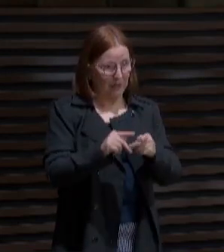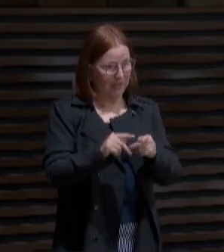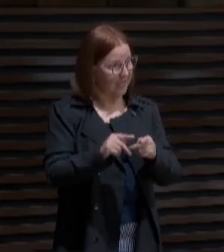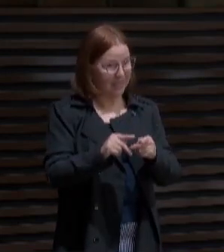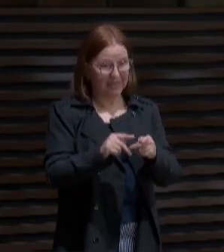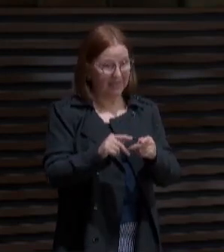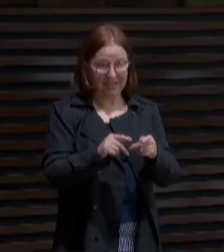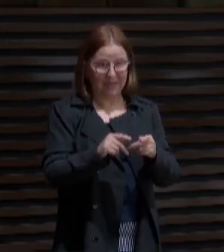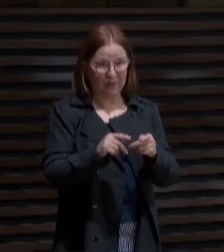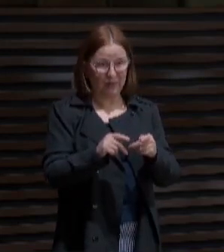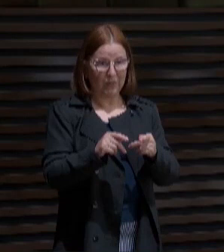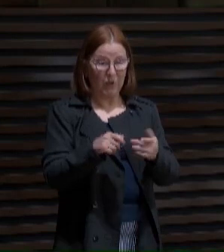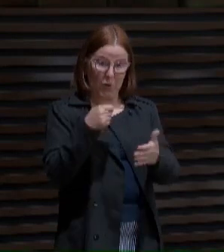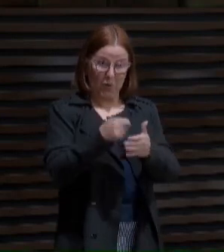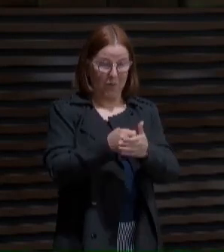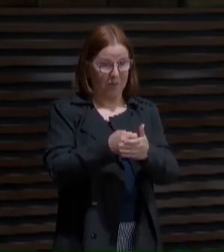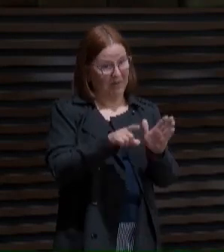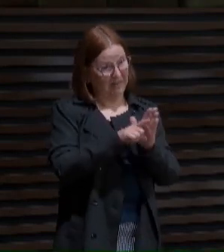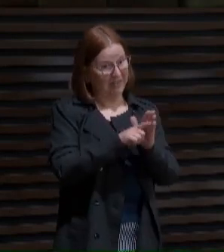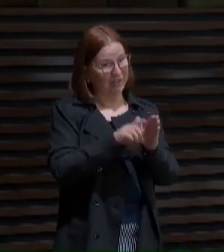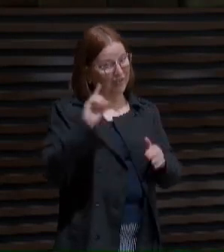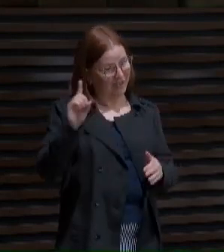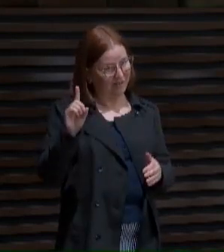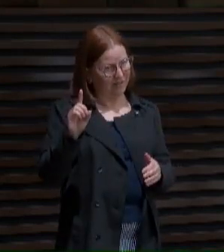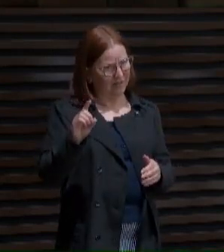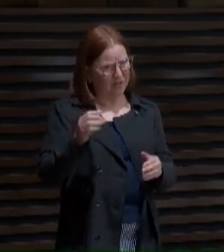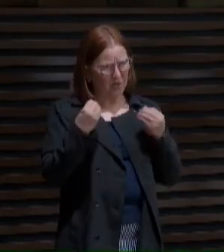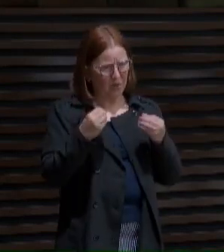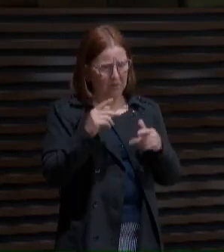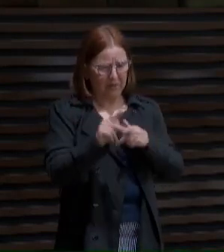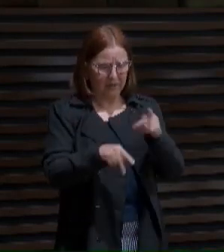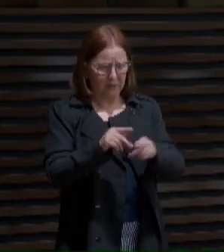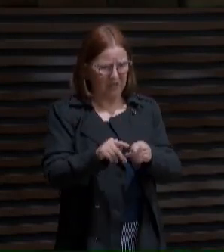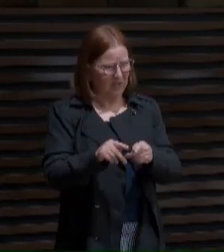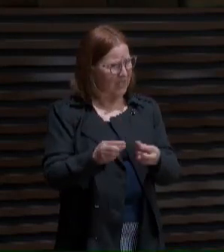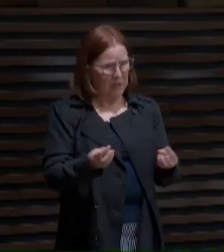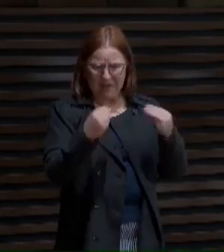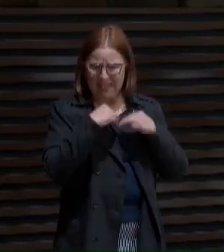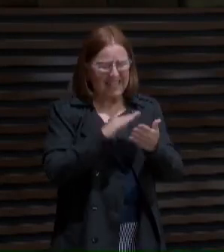Como podem aqueles que não merecem misericórdia receber misericórdia?